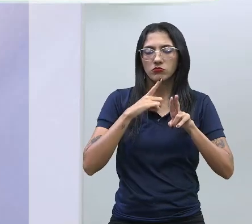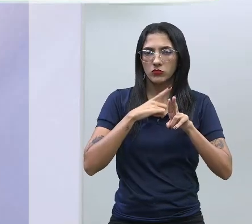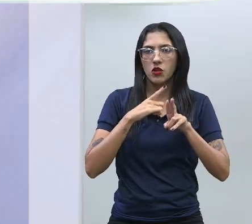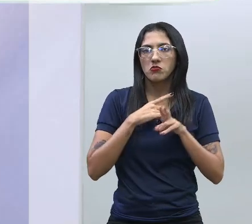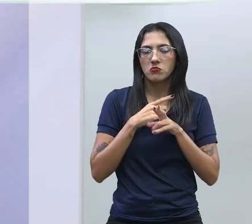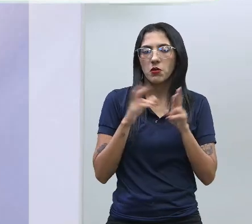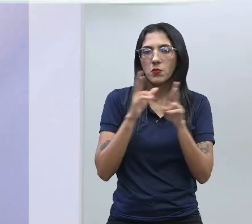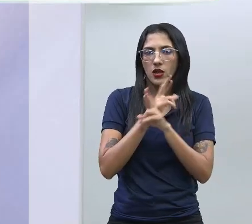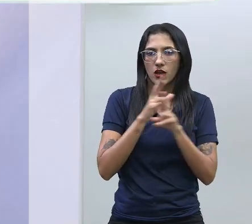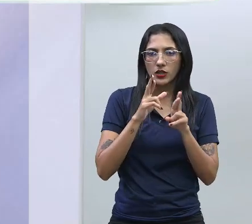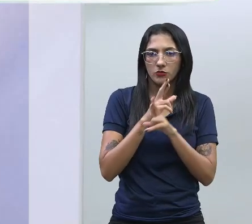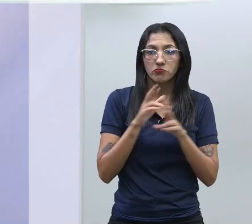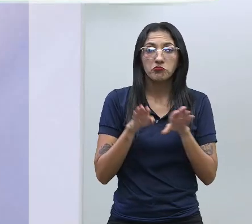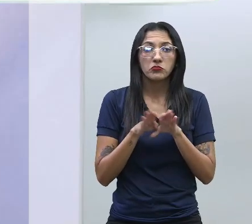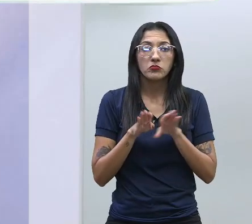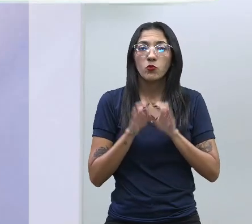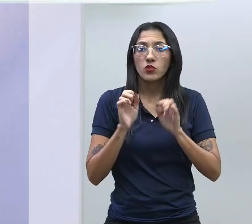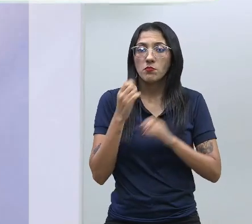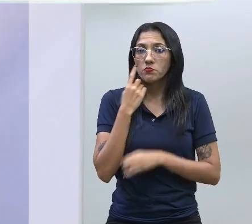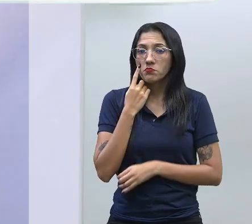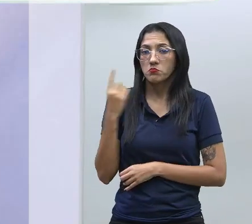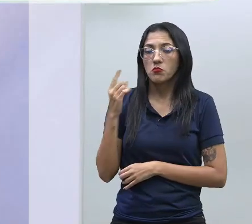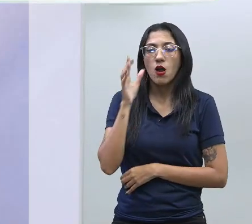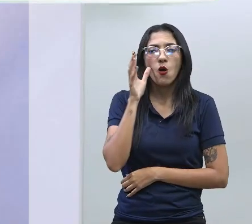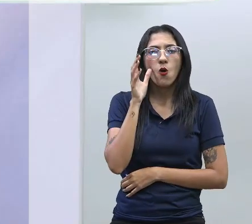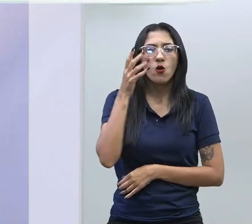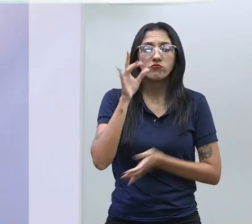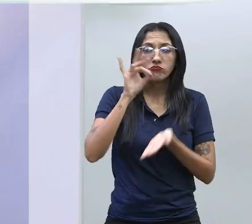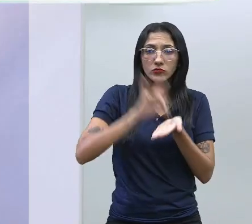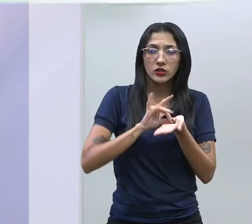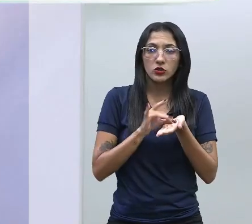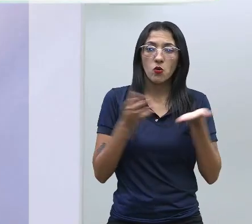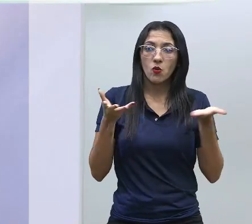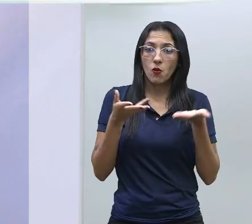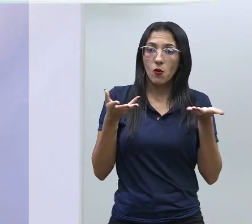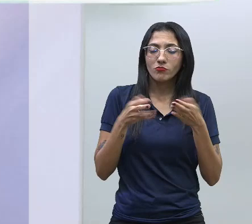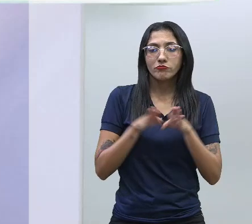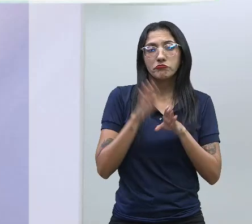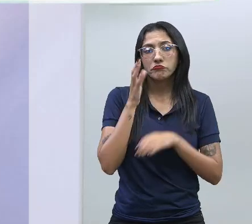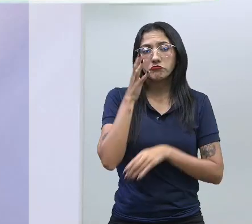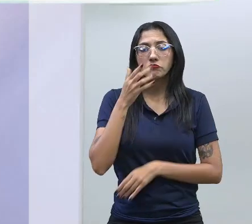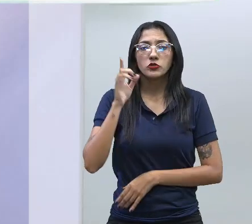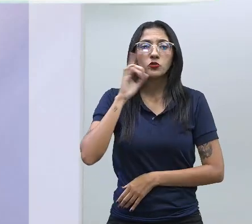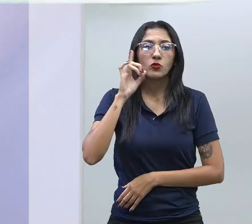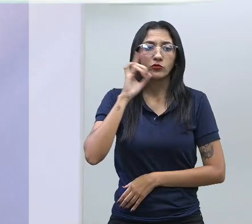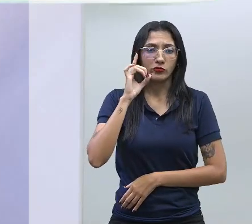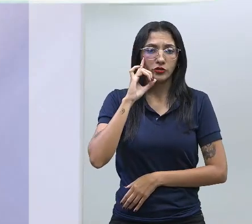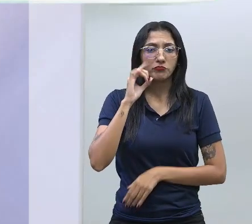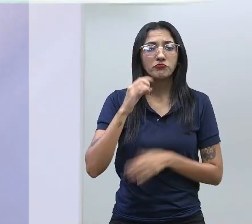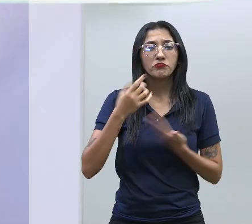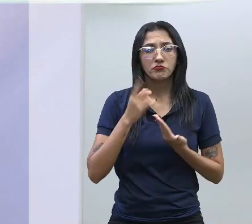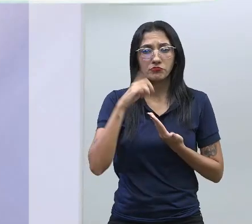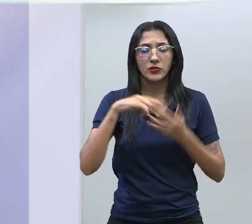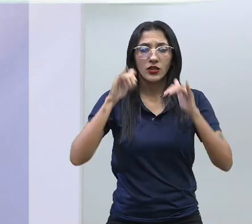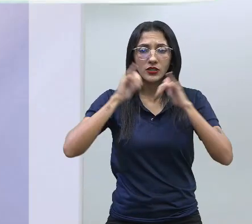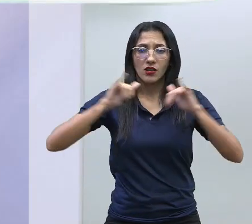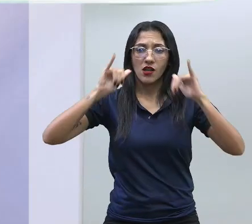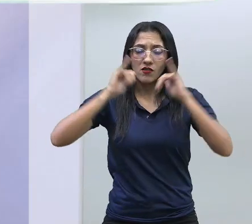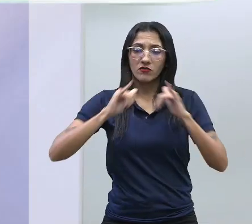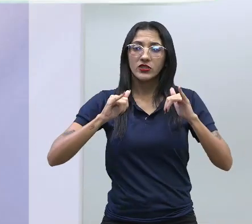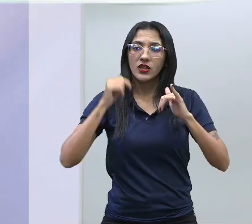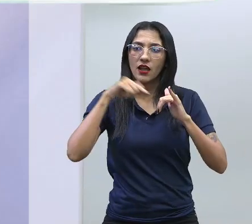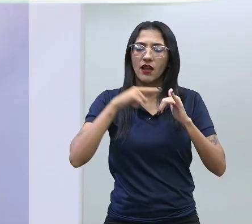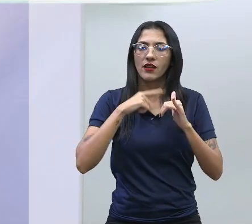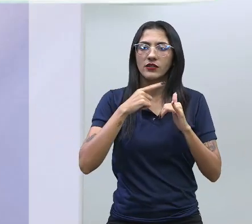pessoa. Fatos reais, atuais e cotidianos. Então, a notícia, ela tem